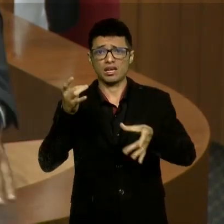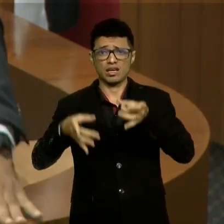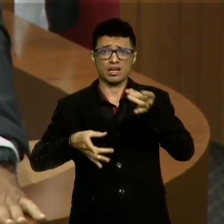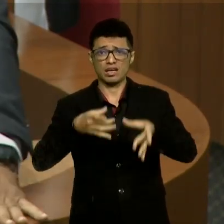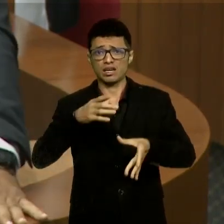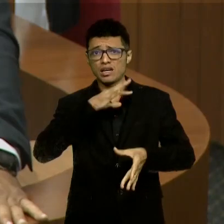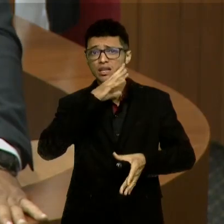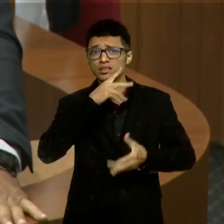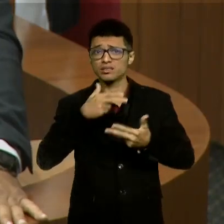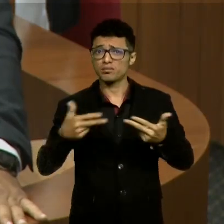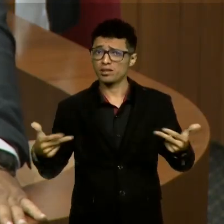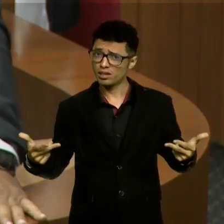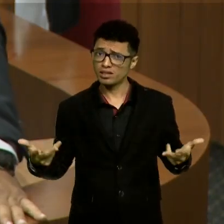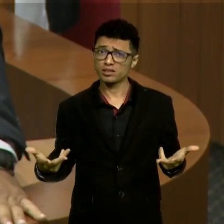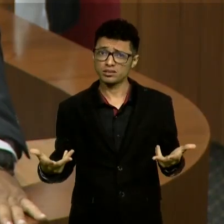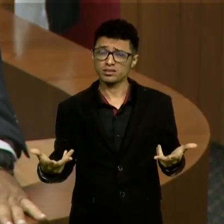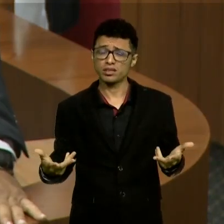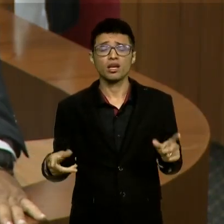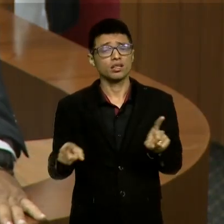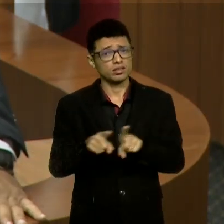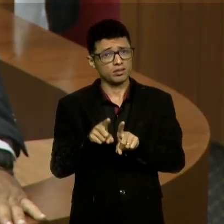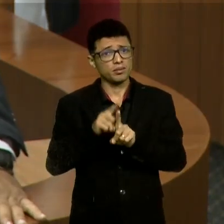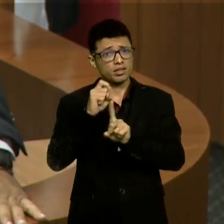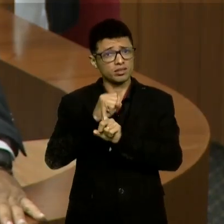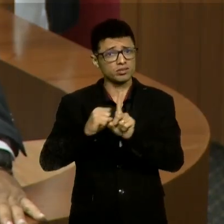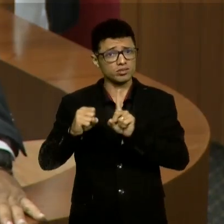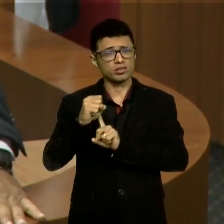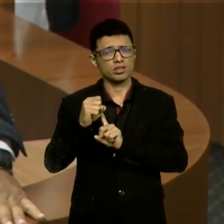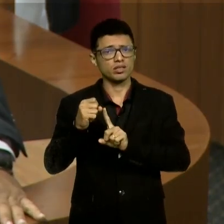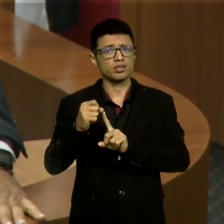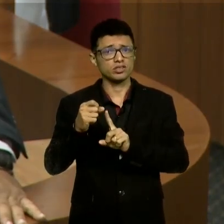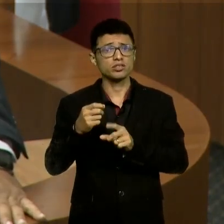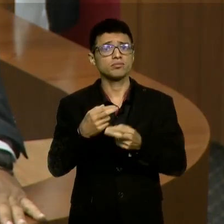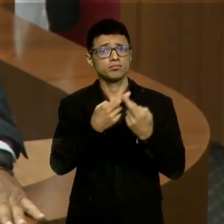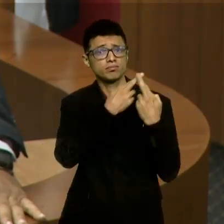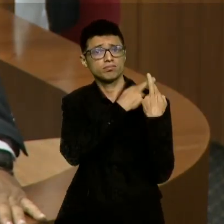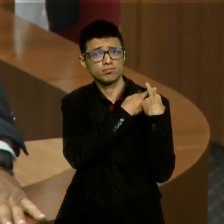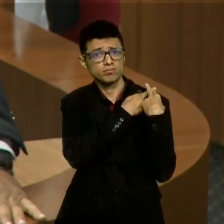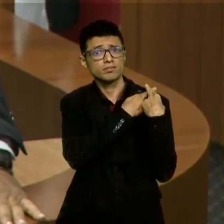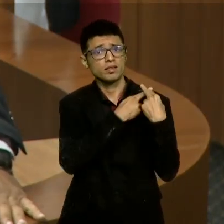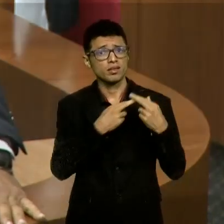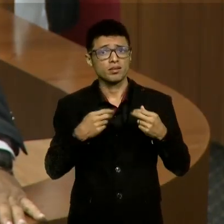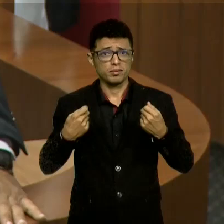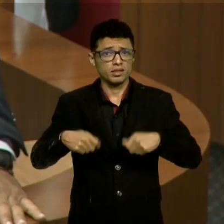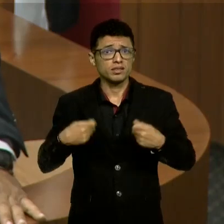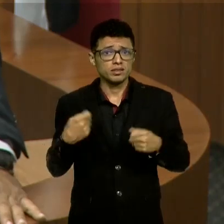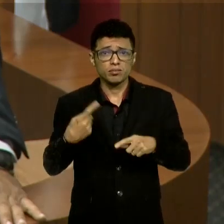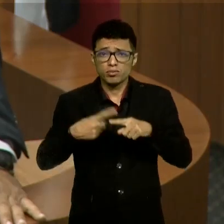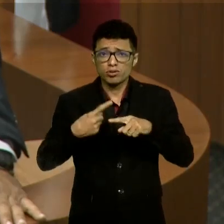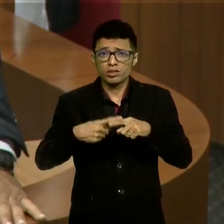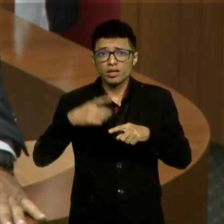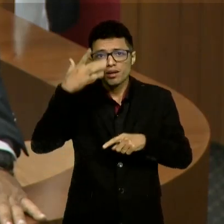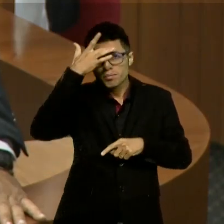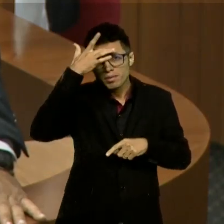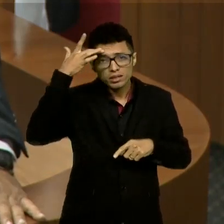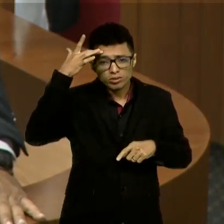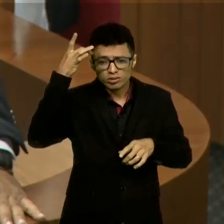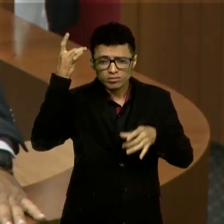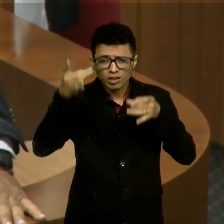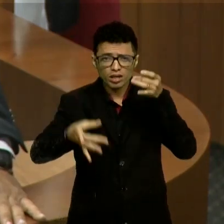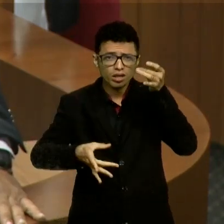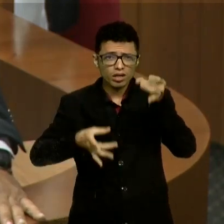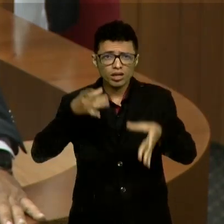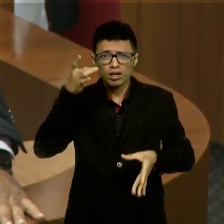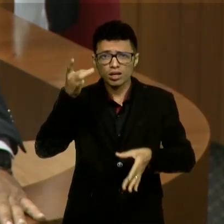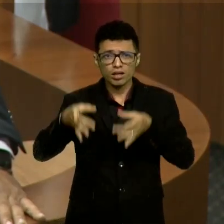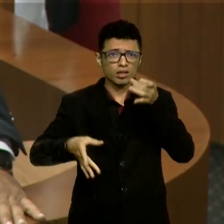sociedade também têm a sua responsabilidade, porque esses animais são abandonados por pessoas. E isso termina